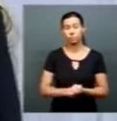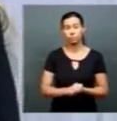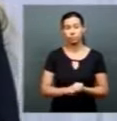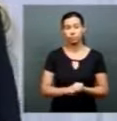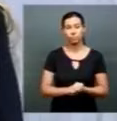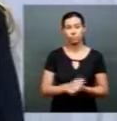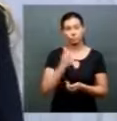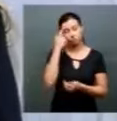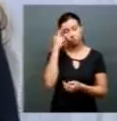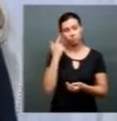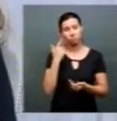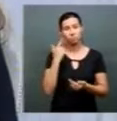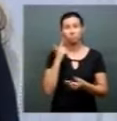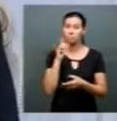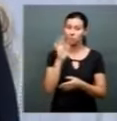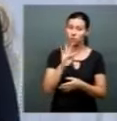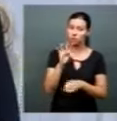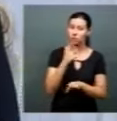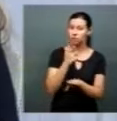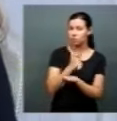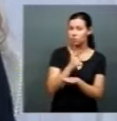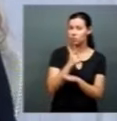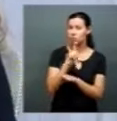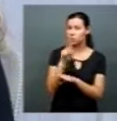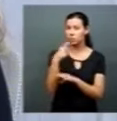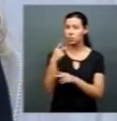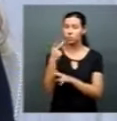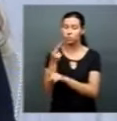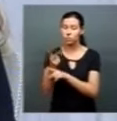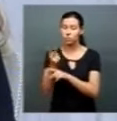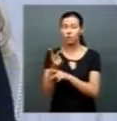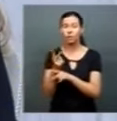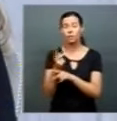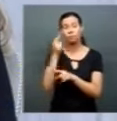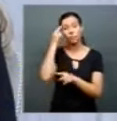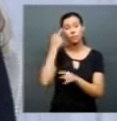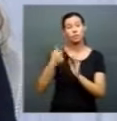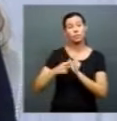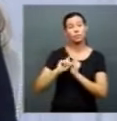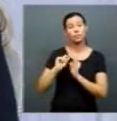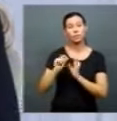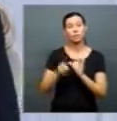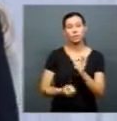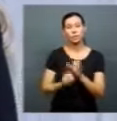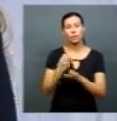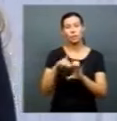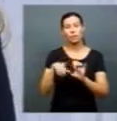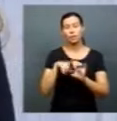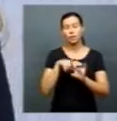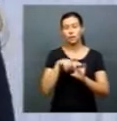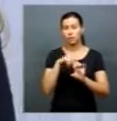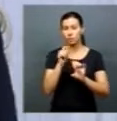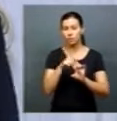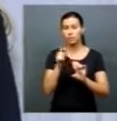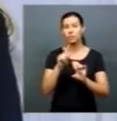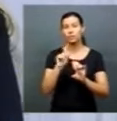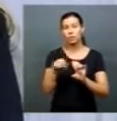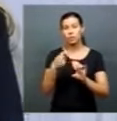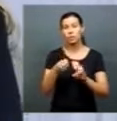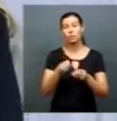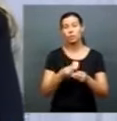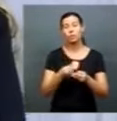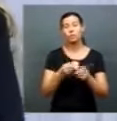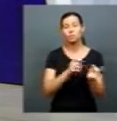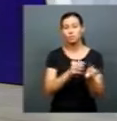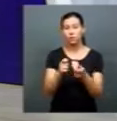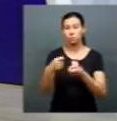vão fazer a graduação para depois procurar um emprego, mas para montar a sua startup e se inserirem depois com um produto no mercado,